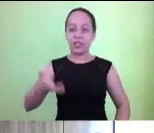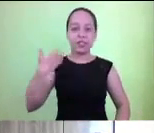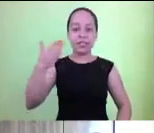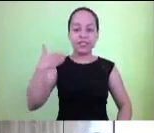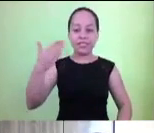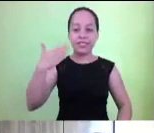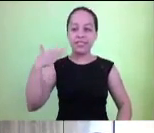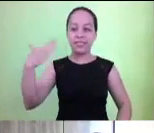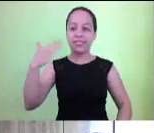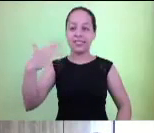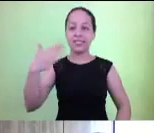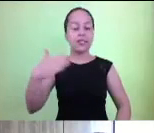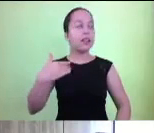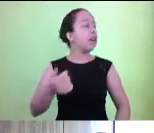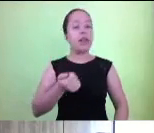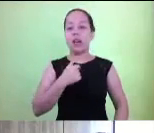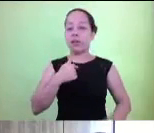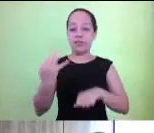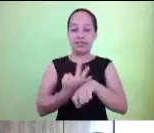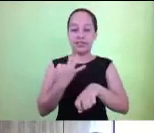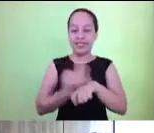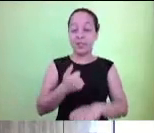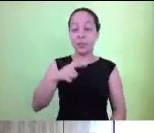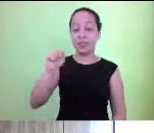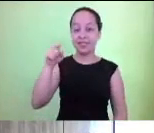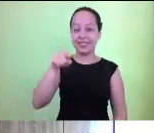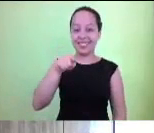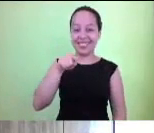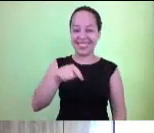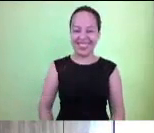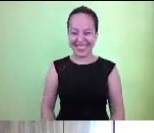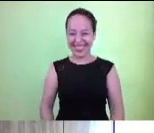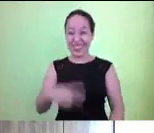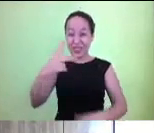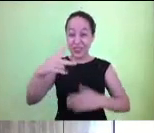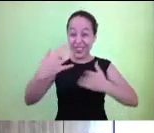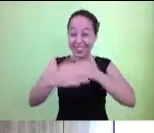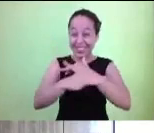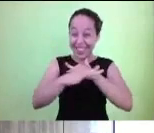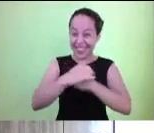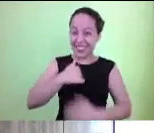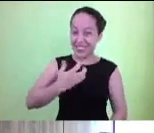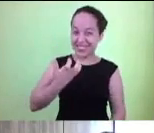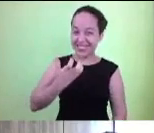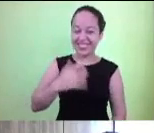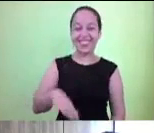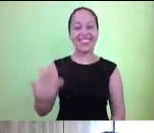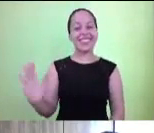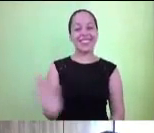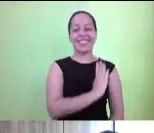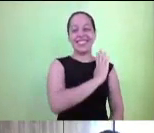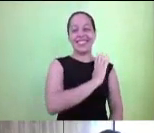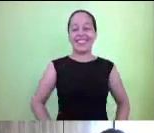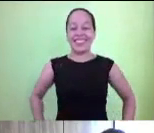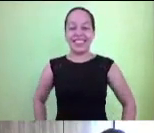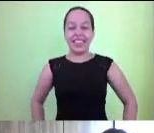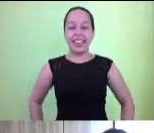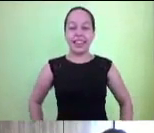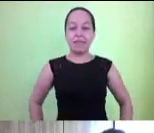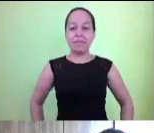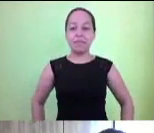Tá falhando. Tá indo e voltando. Pessoal, mas aí, deixa eu checar aqui, eu mesmo posso fazer essa conferência no